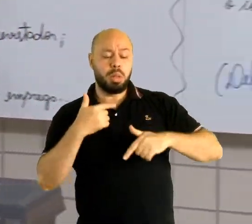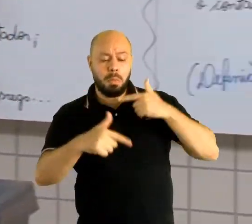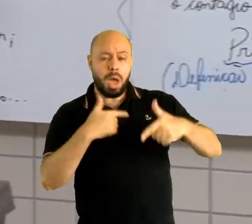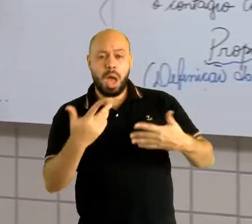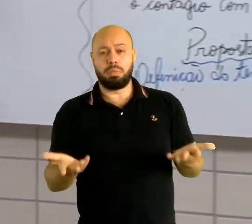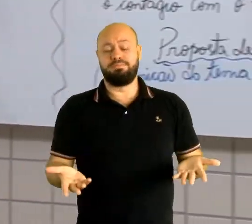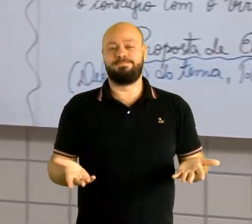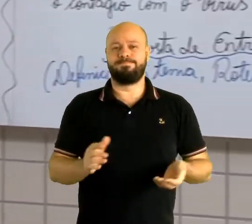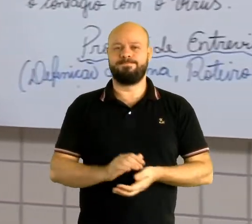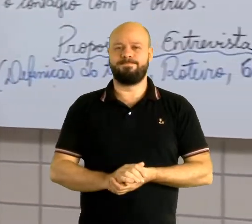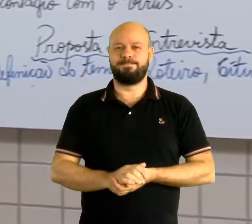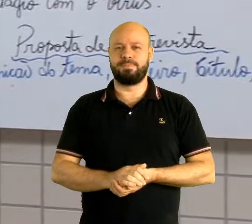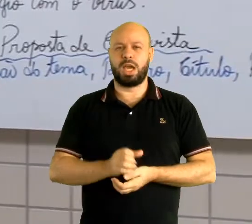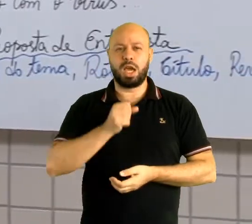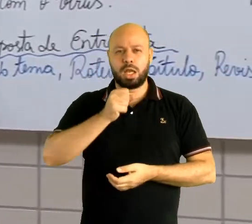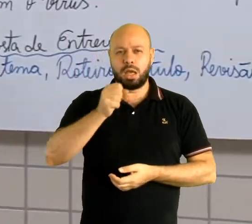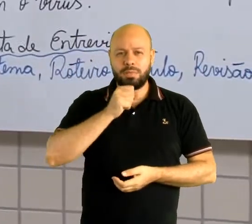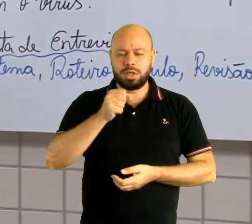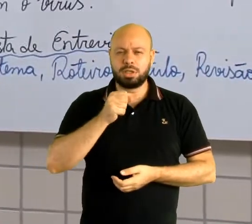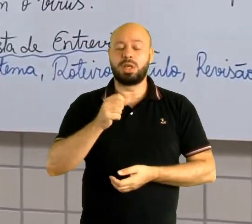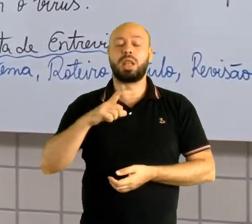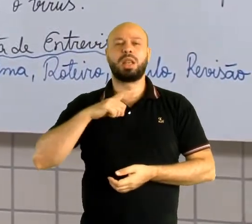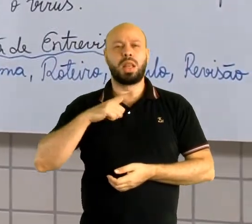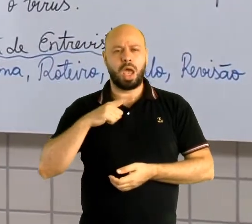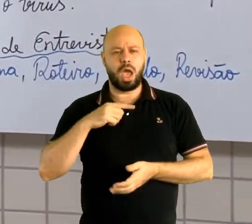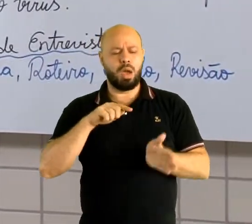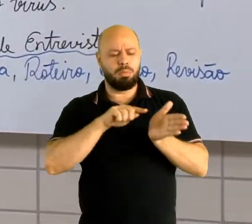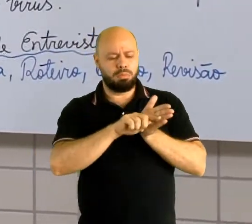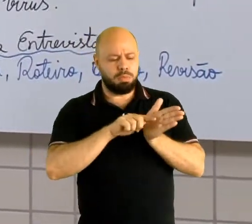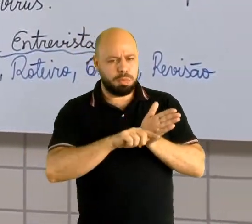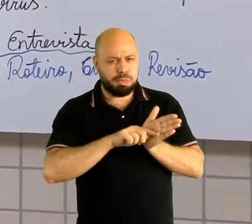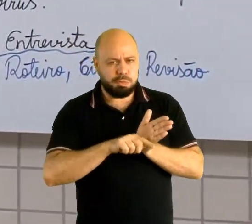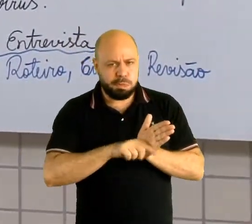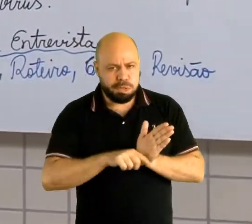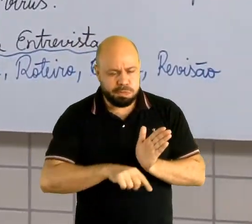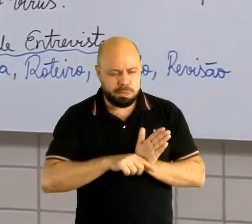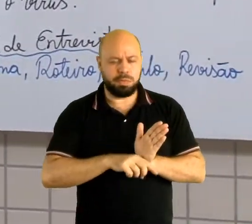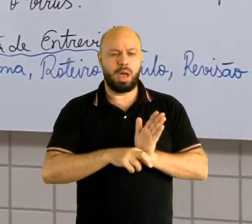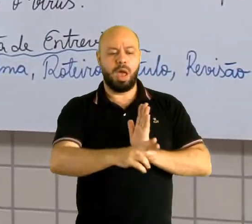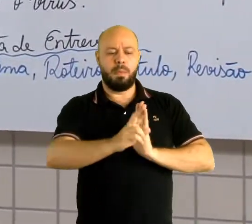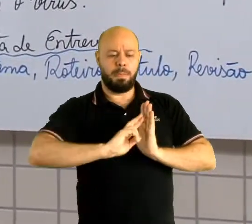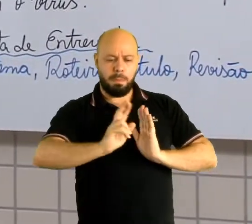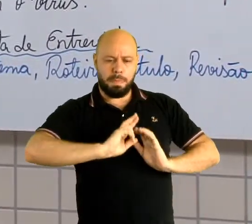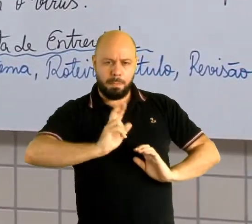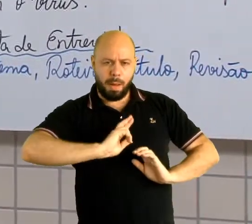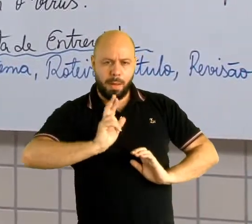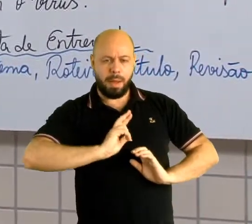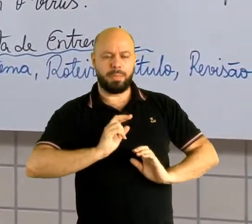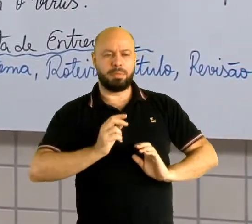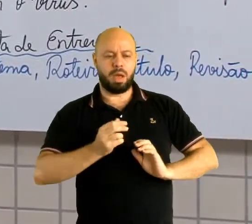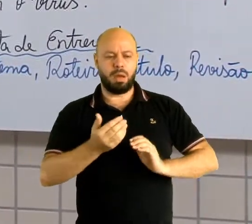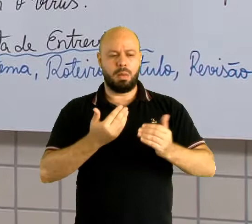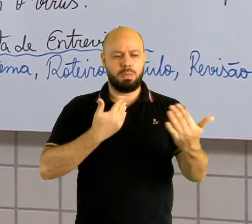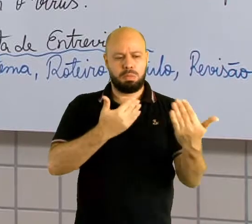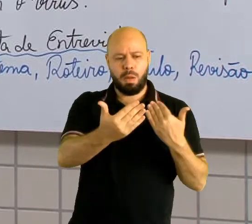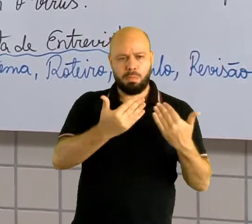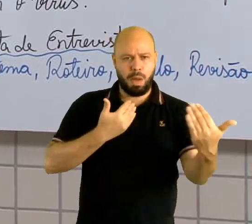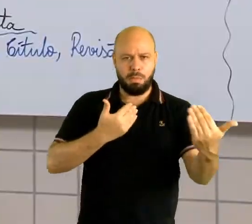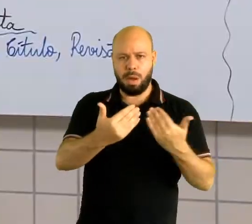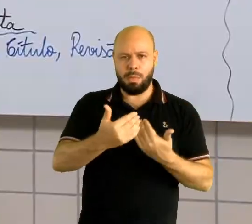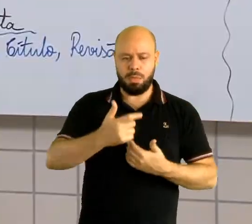é construída de quê? De perguntas e respostas, de entrevistado e